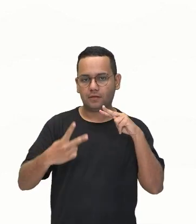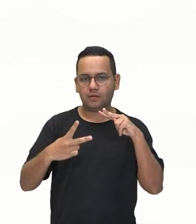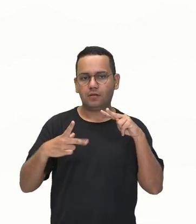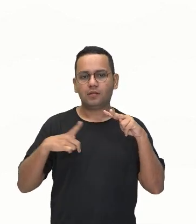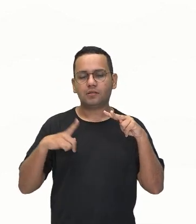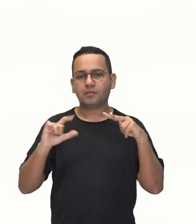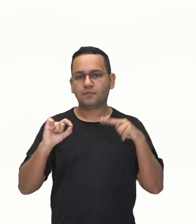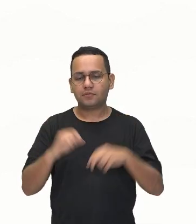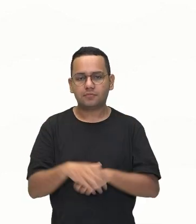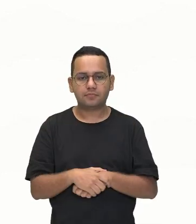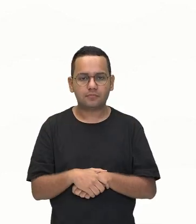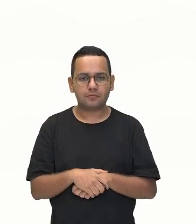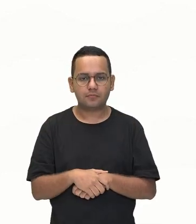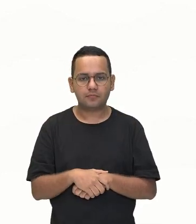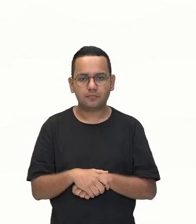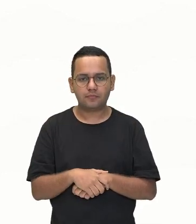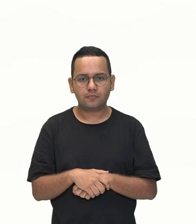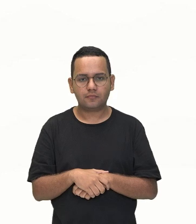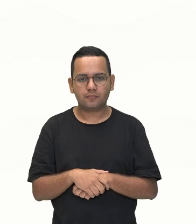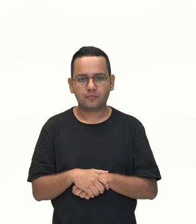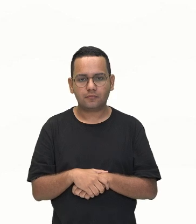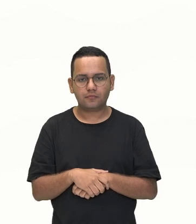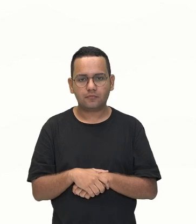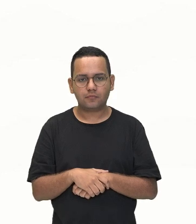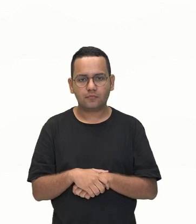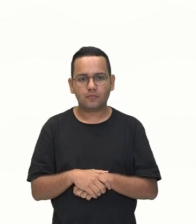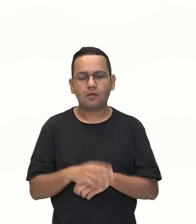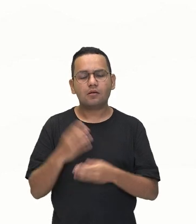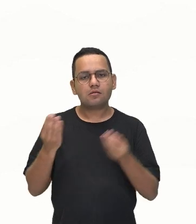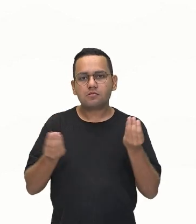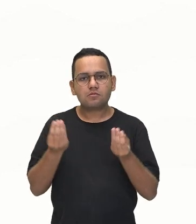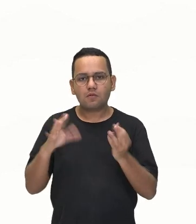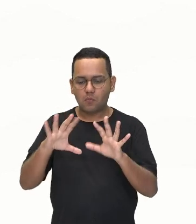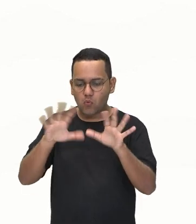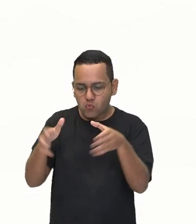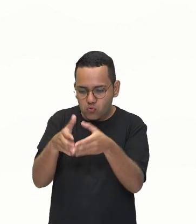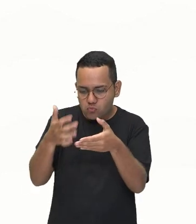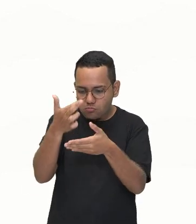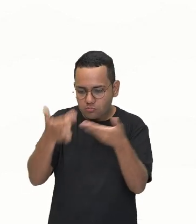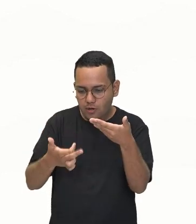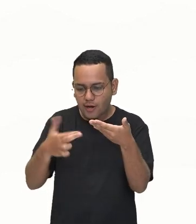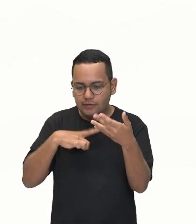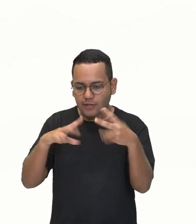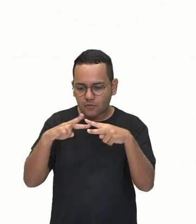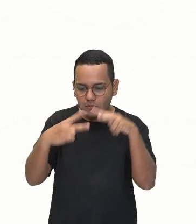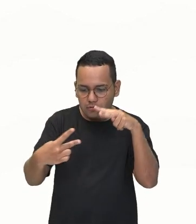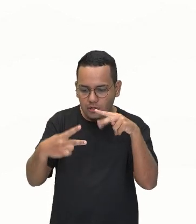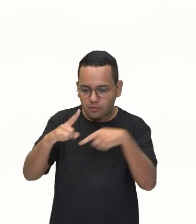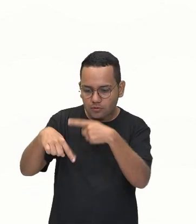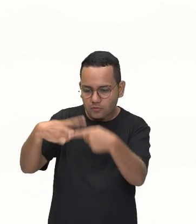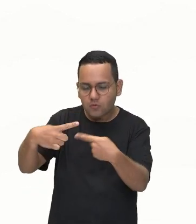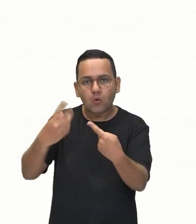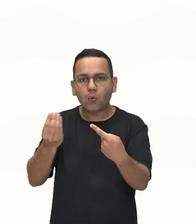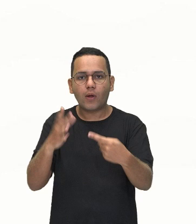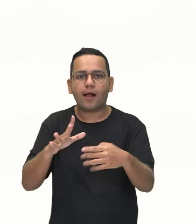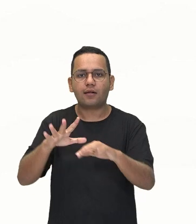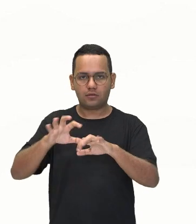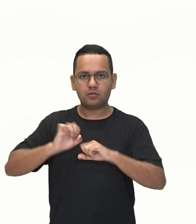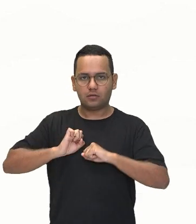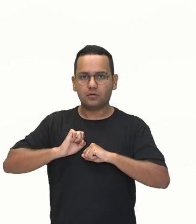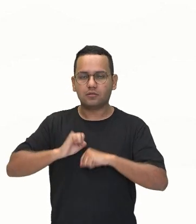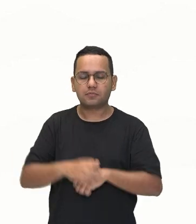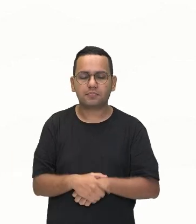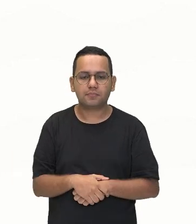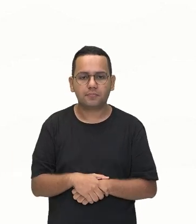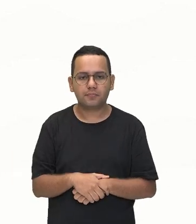a entender como eles eram adquiridos, né, eram transmitidos aos descendentes. Então, nós temos que